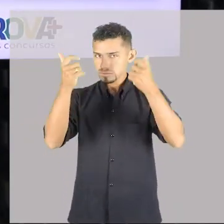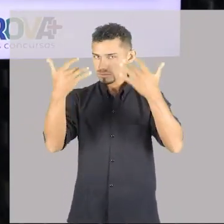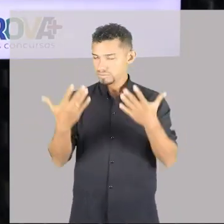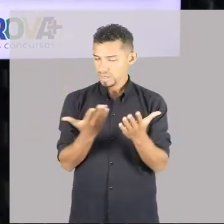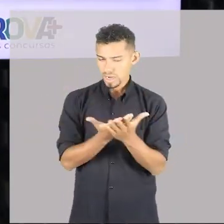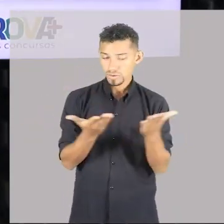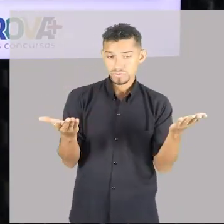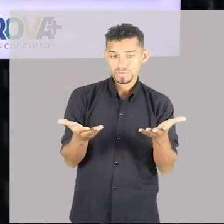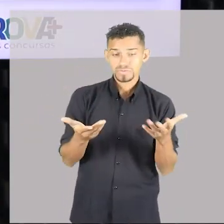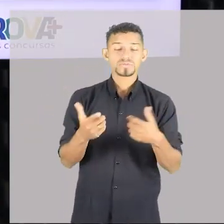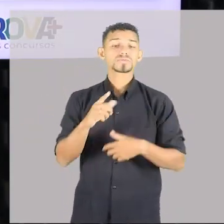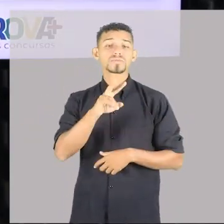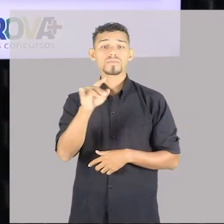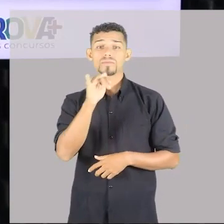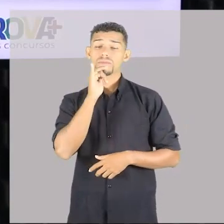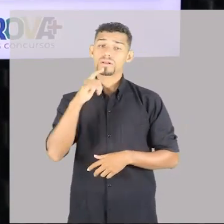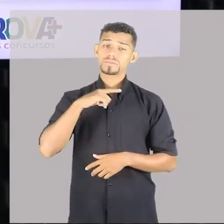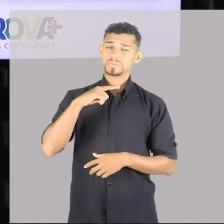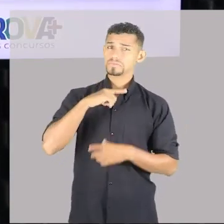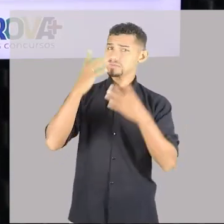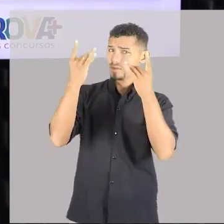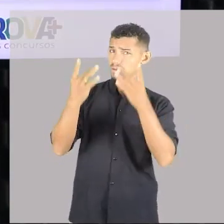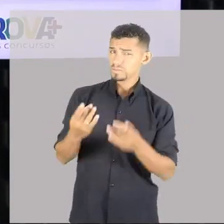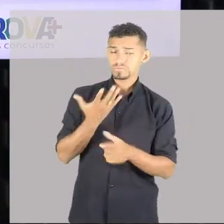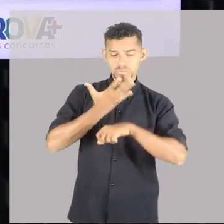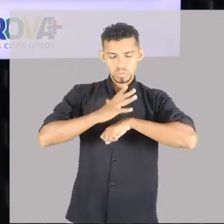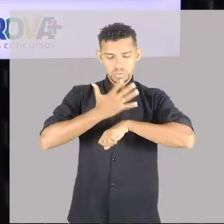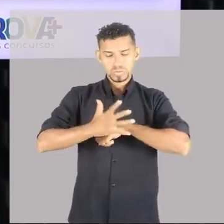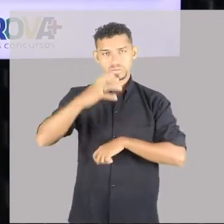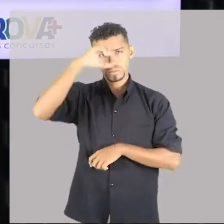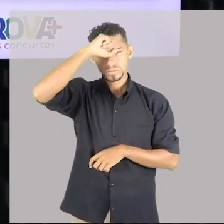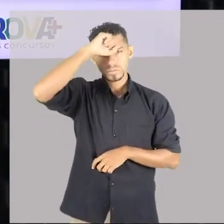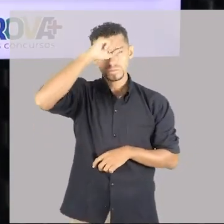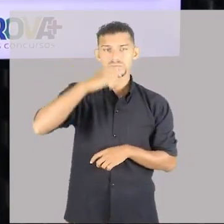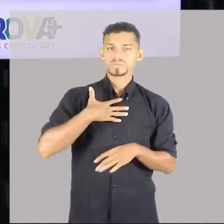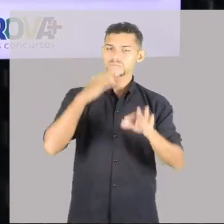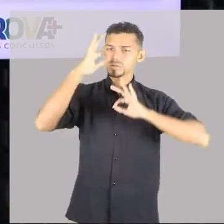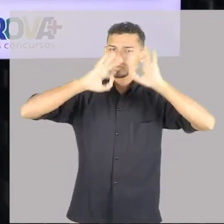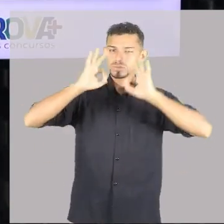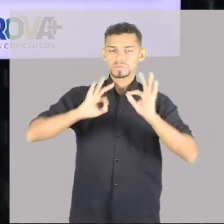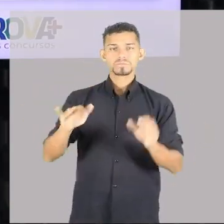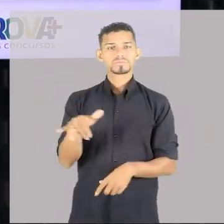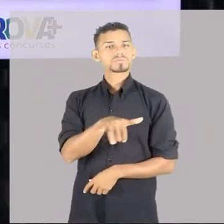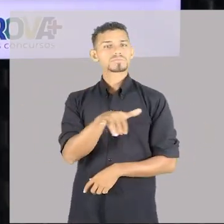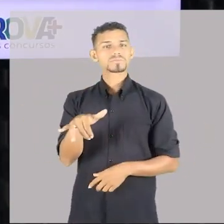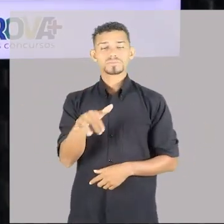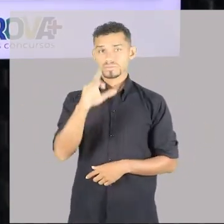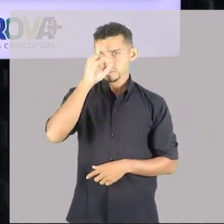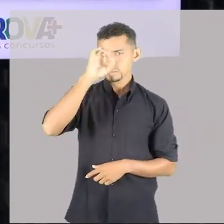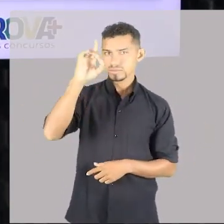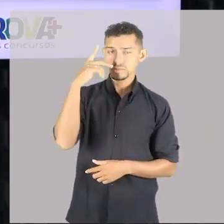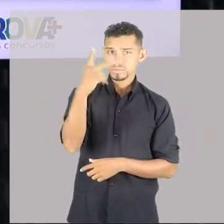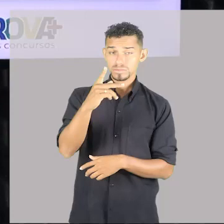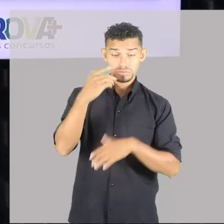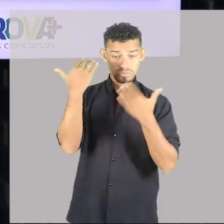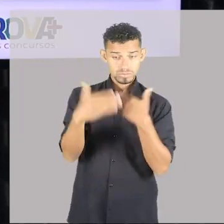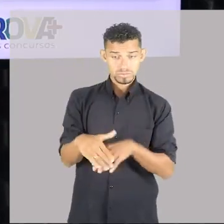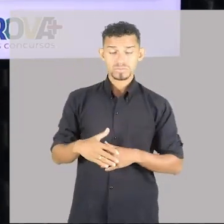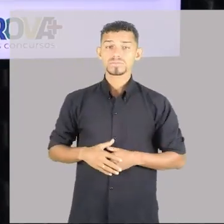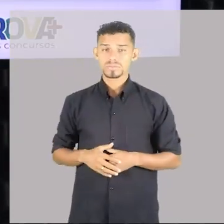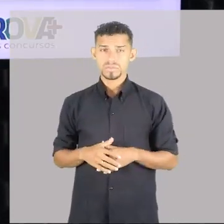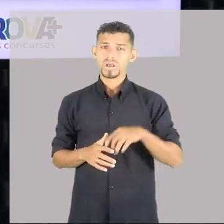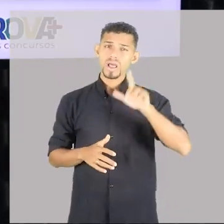Sobre a aula de hoje, você vai ter questões específicas para treinar, para estar bem preparado e tranquilo para o dia da sua prova. A resolução de questões